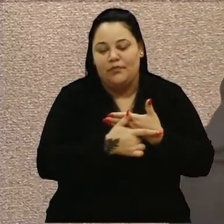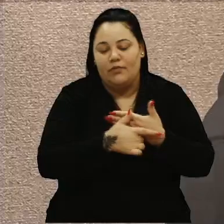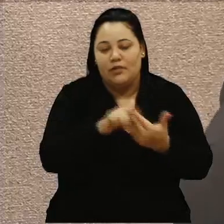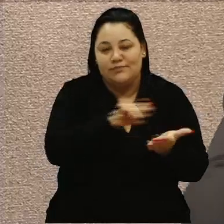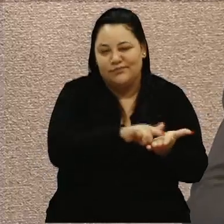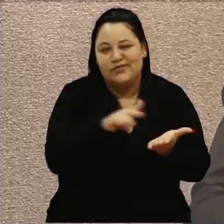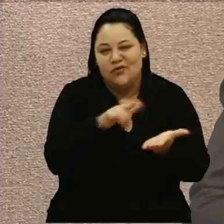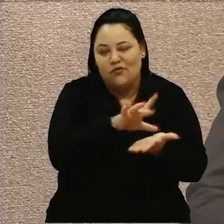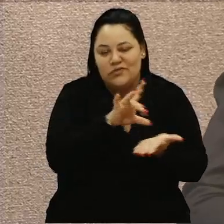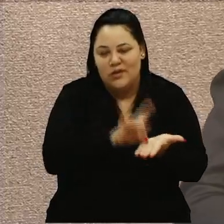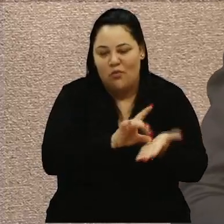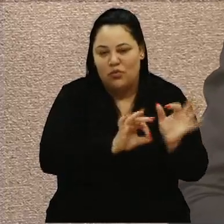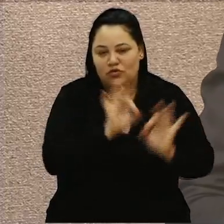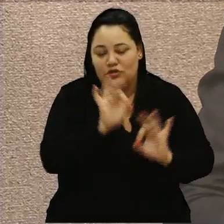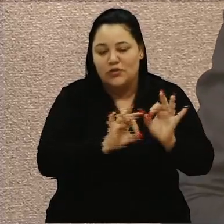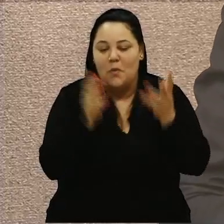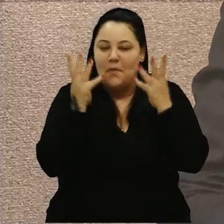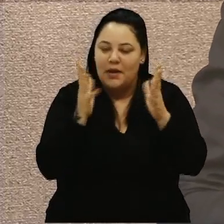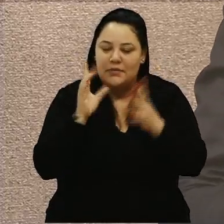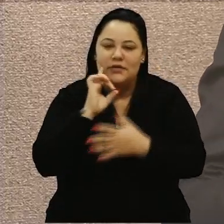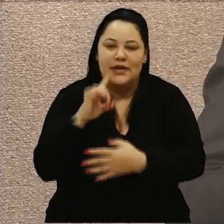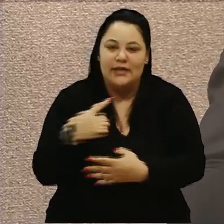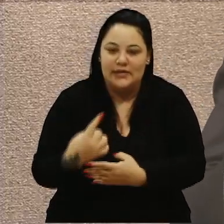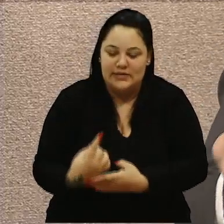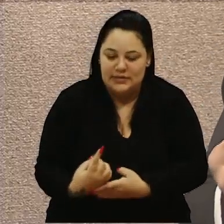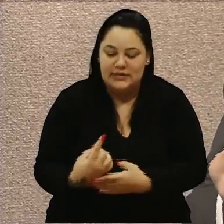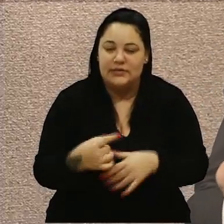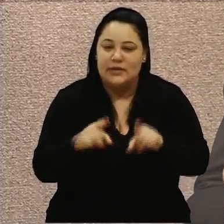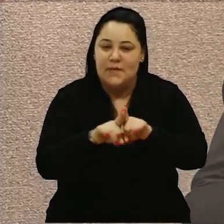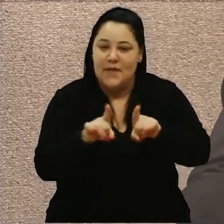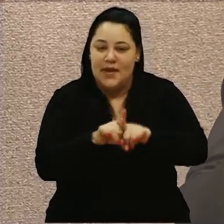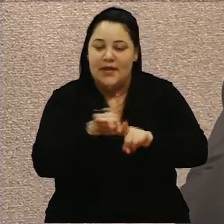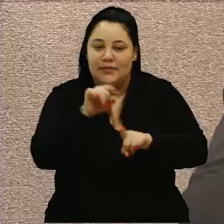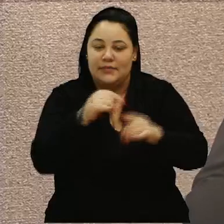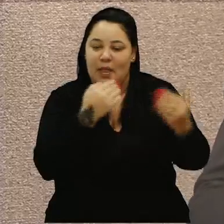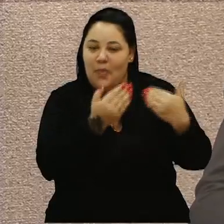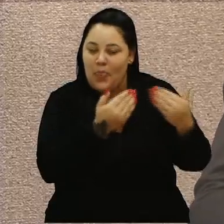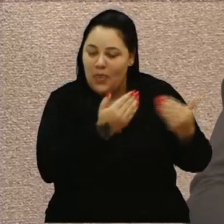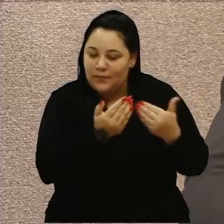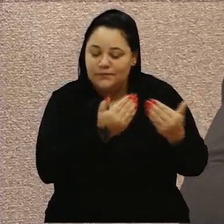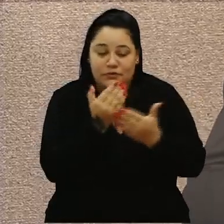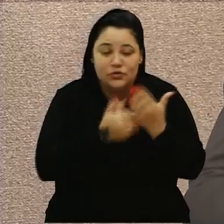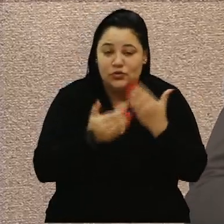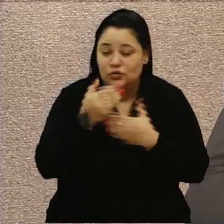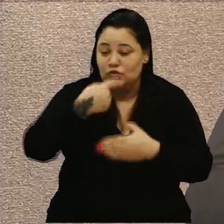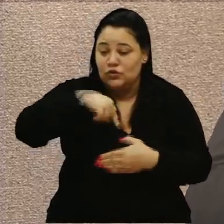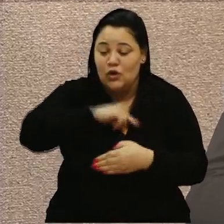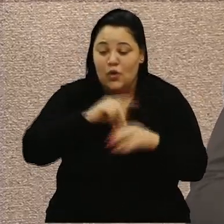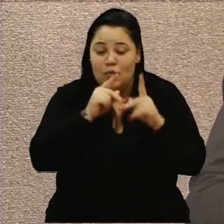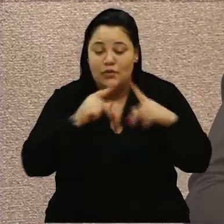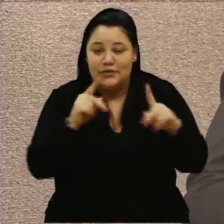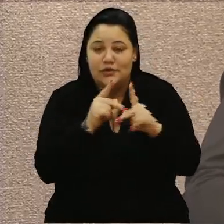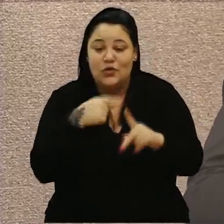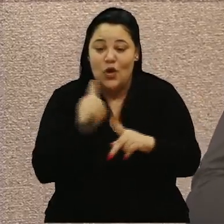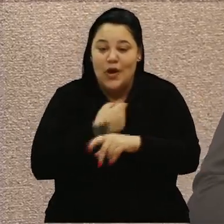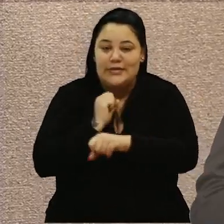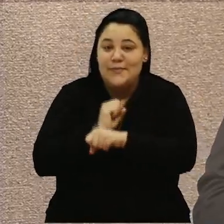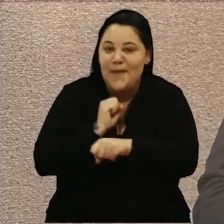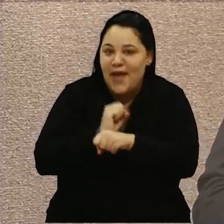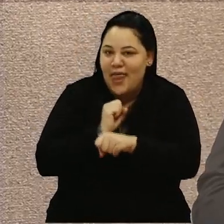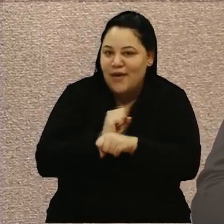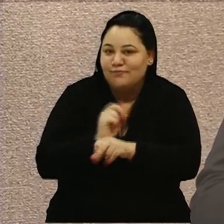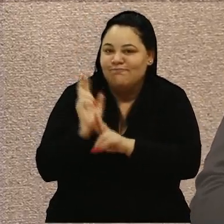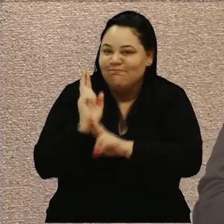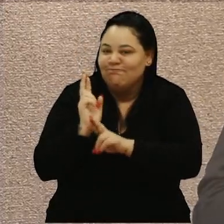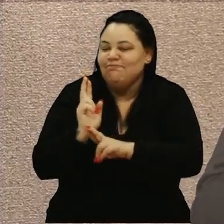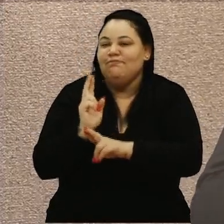prefeitura, parabenizo a deputada por essa articulação e todos nós e a população da região aguardamos ansiosamente para que esse